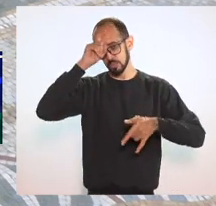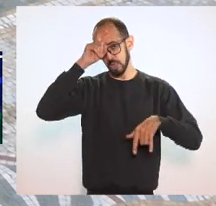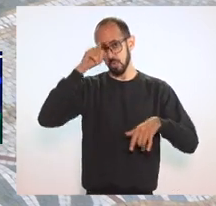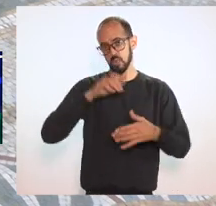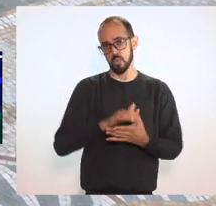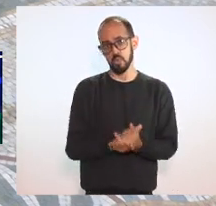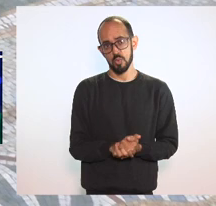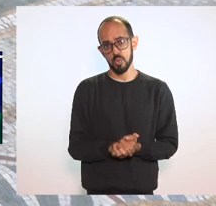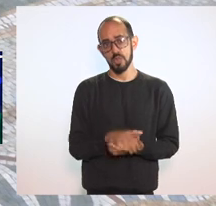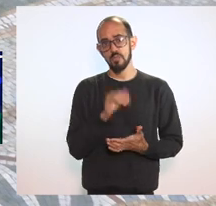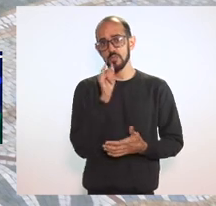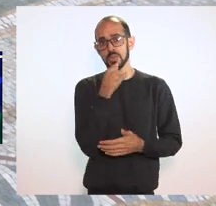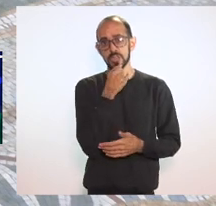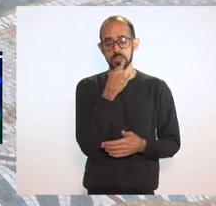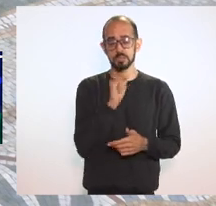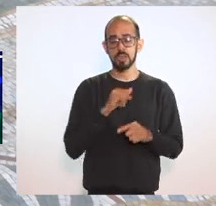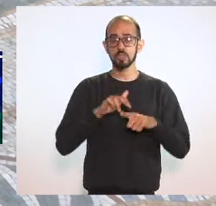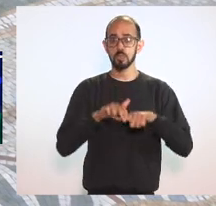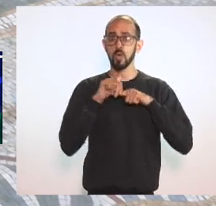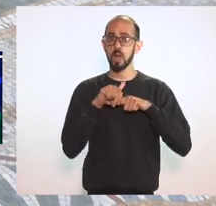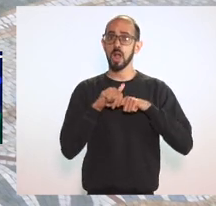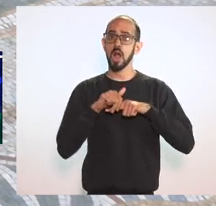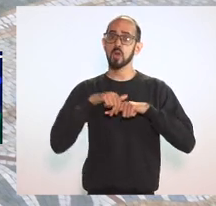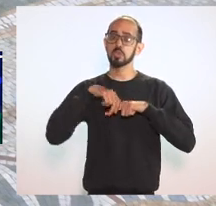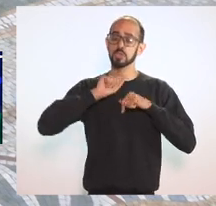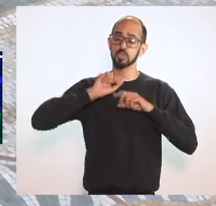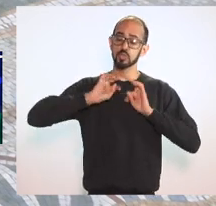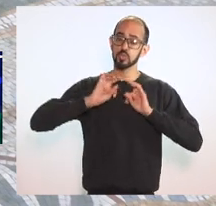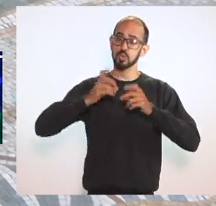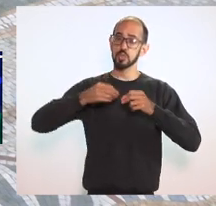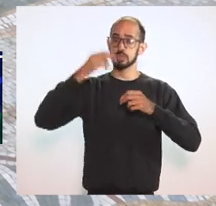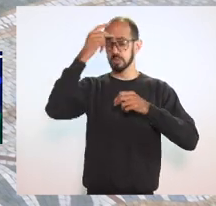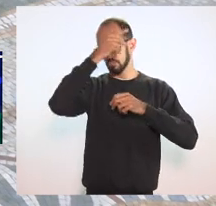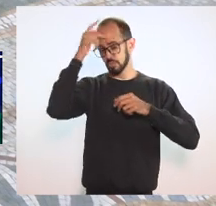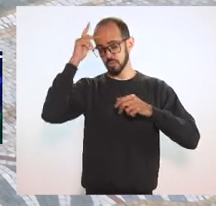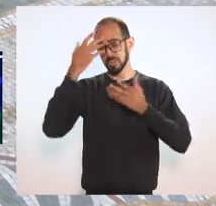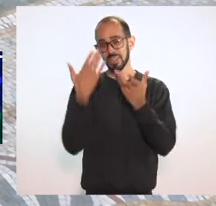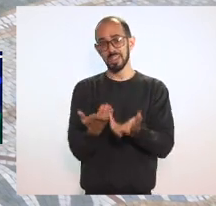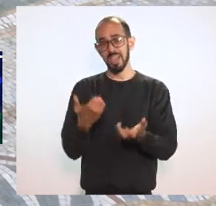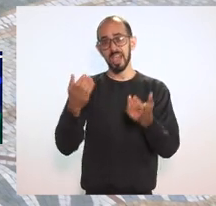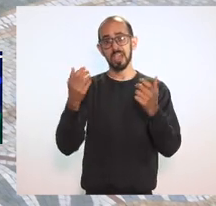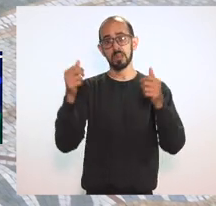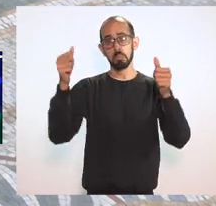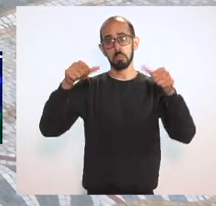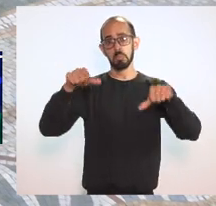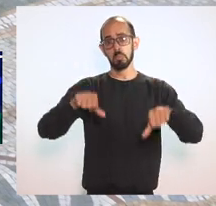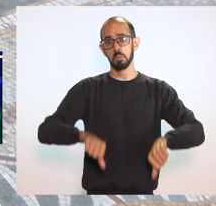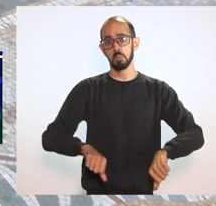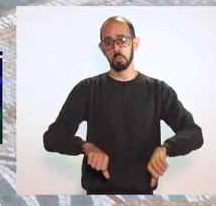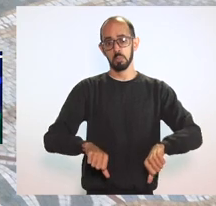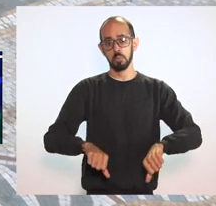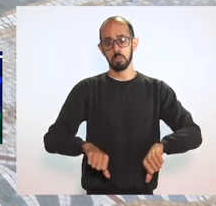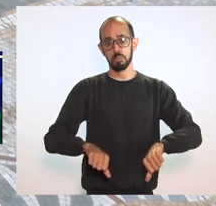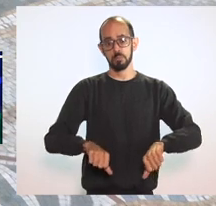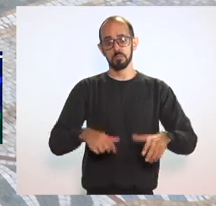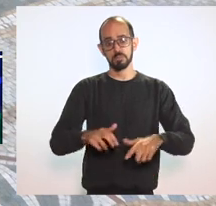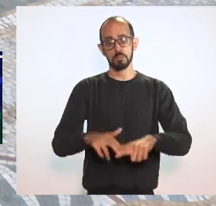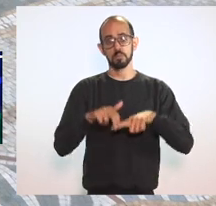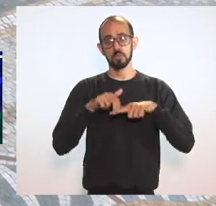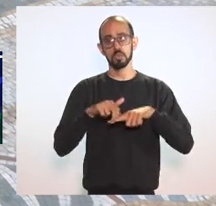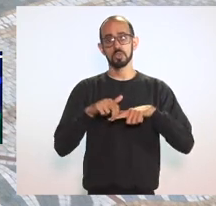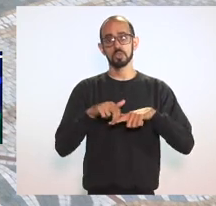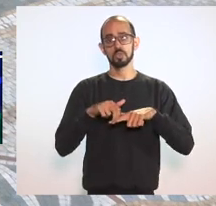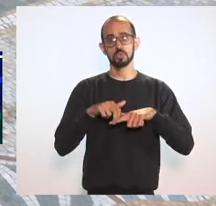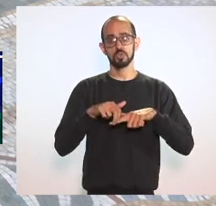infelizmente por conta dessas pessoas que querem ver o quanto pior melhor o ante ontem o prefeito Eduardo